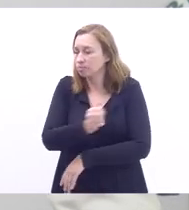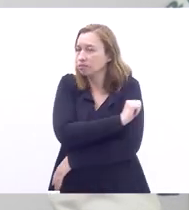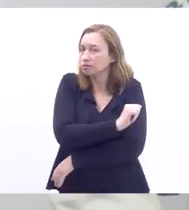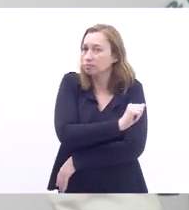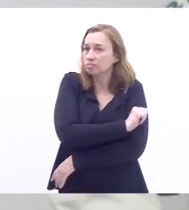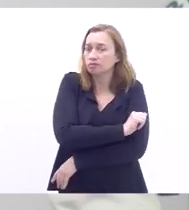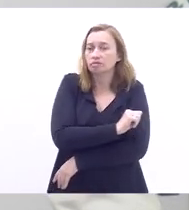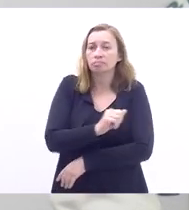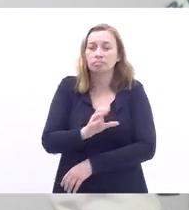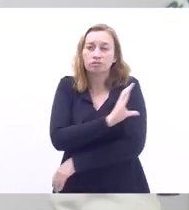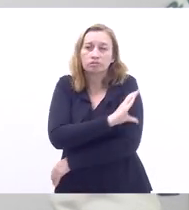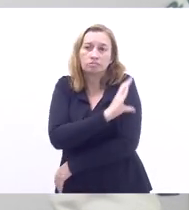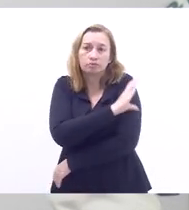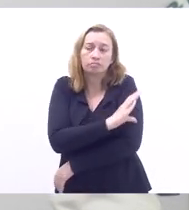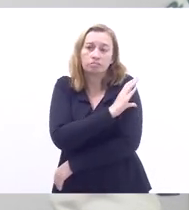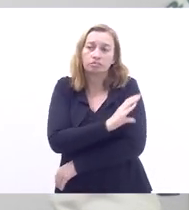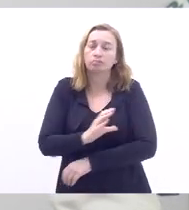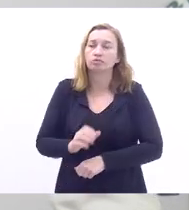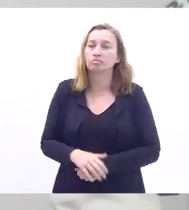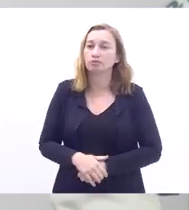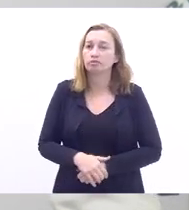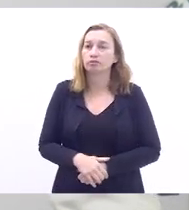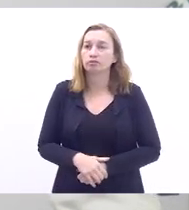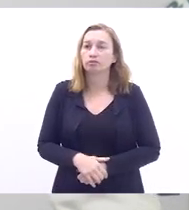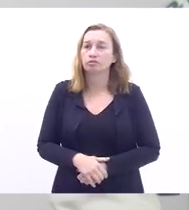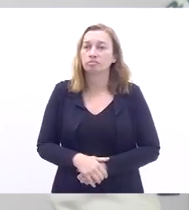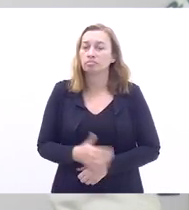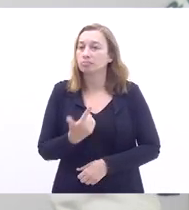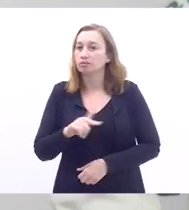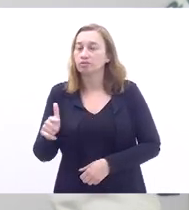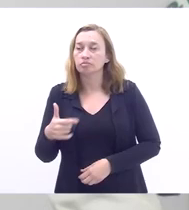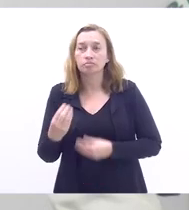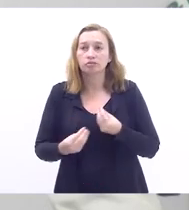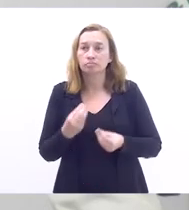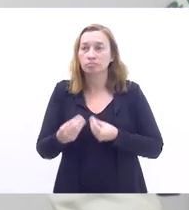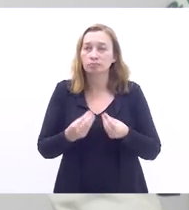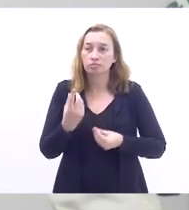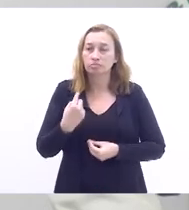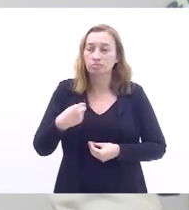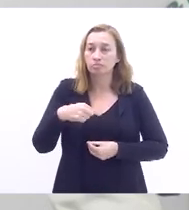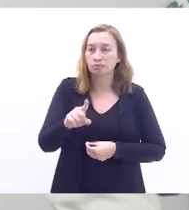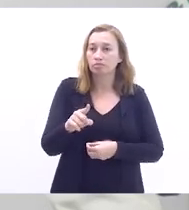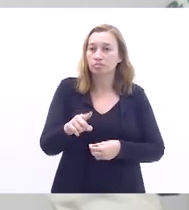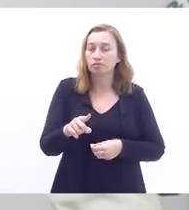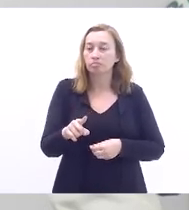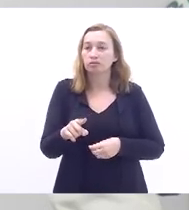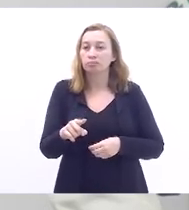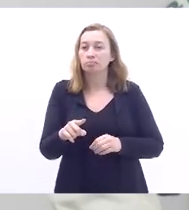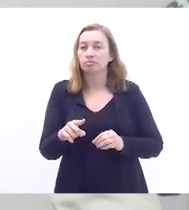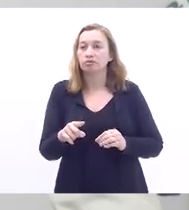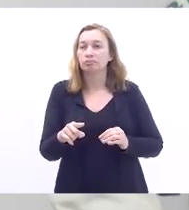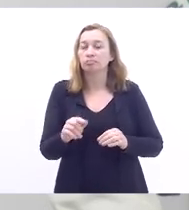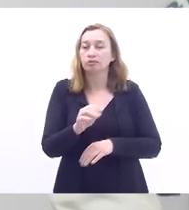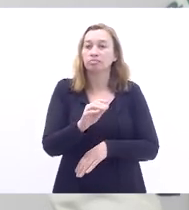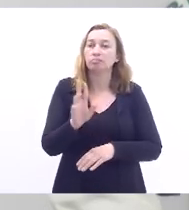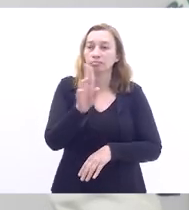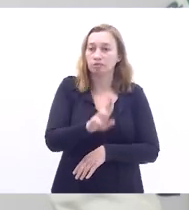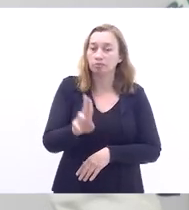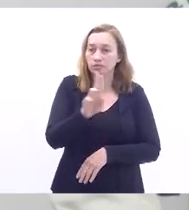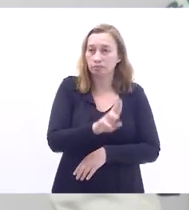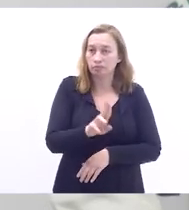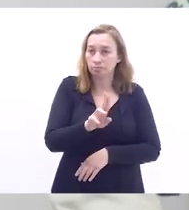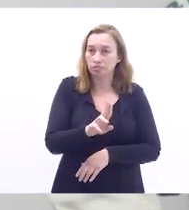e Campos estudantes universitários que não tem como se trabalhar hoje para gerar nas duas universidades